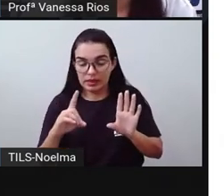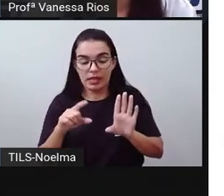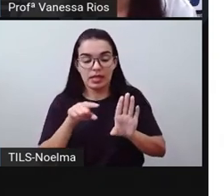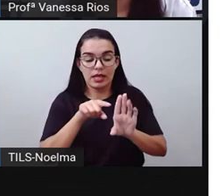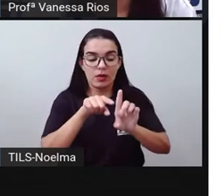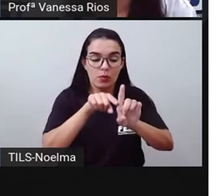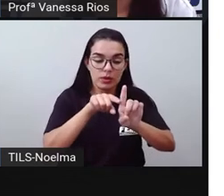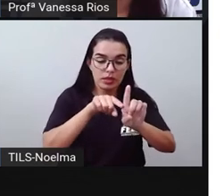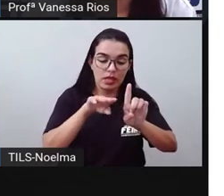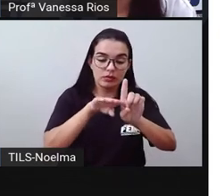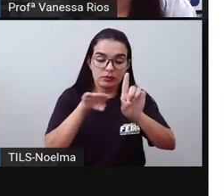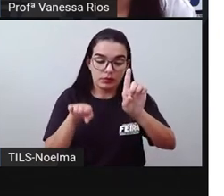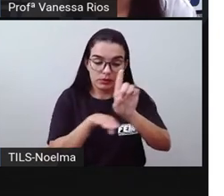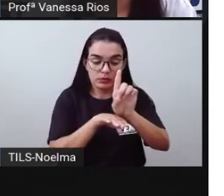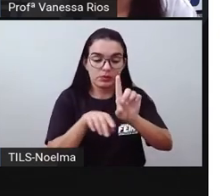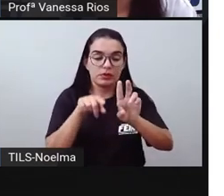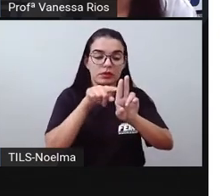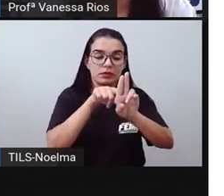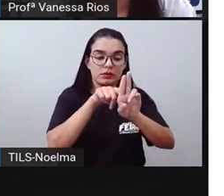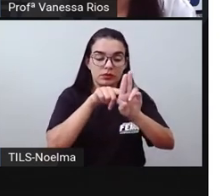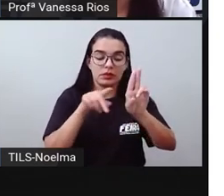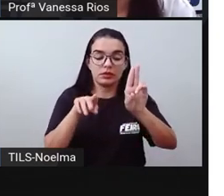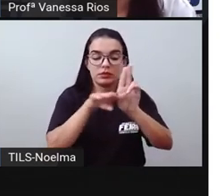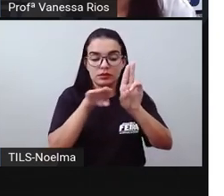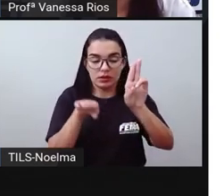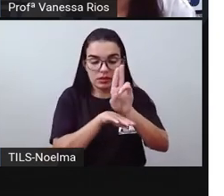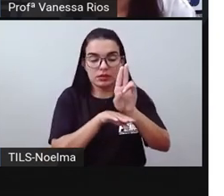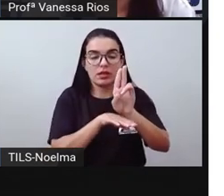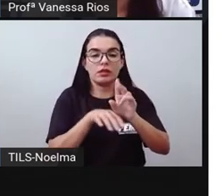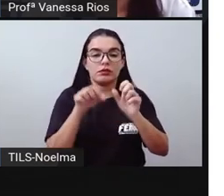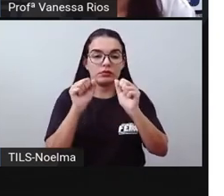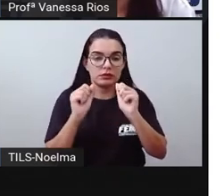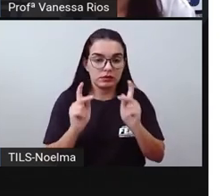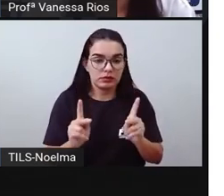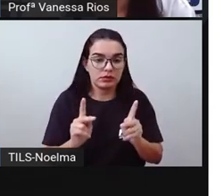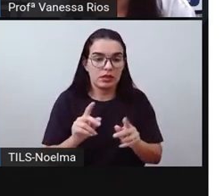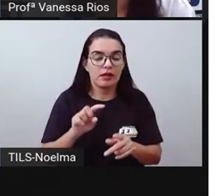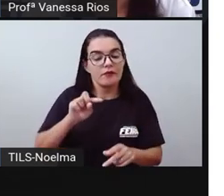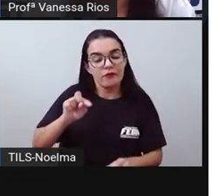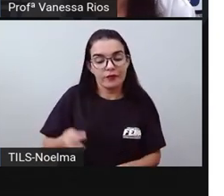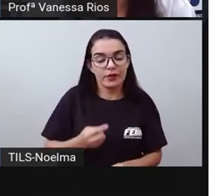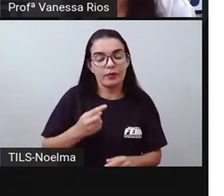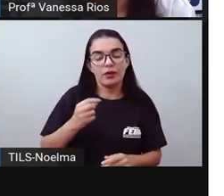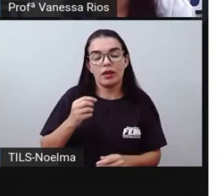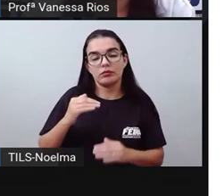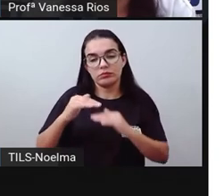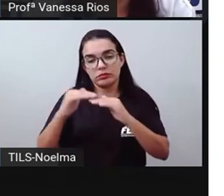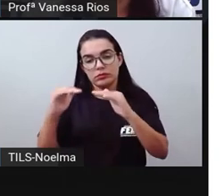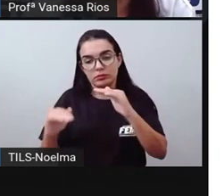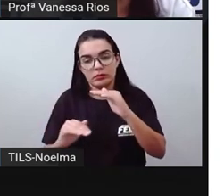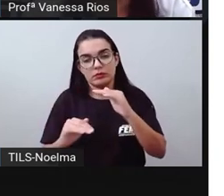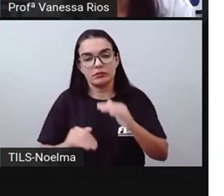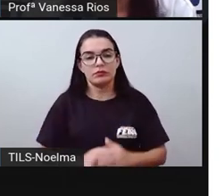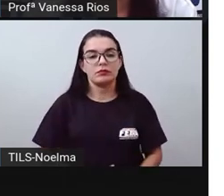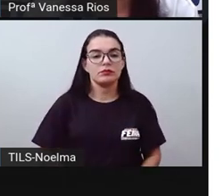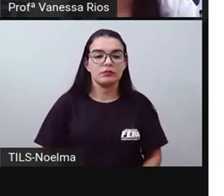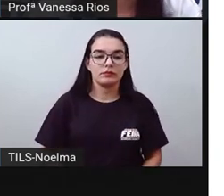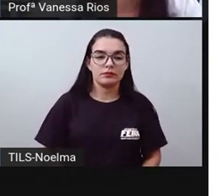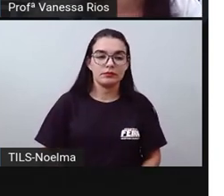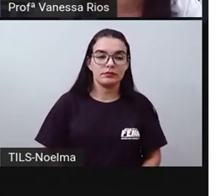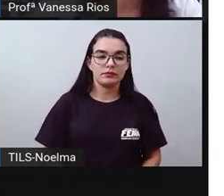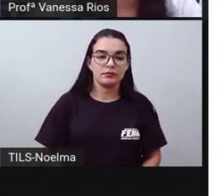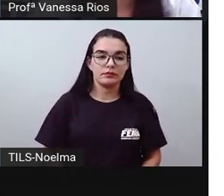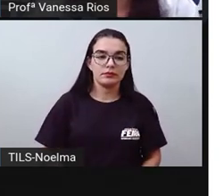unidade embaixo de unidade, dezena embaixo de dezena, ó, e a vírgula embaixo da vírgula. Isso